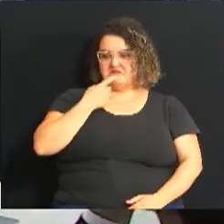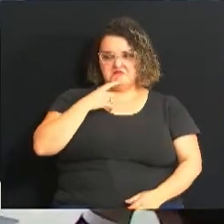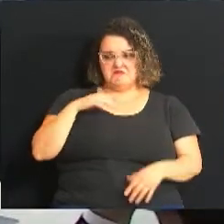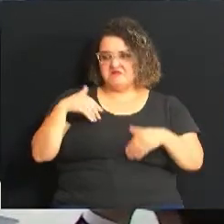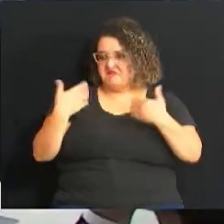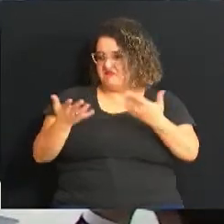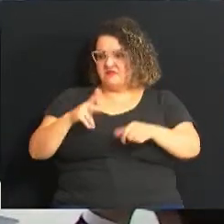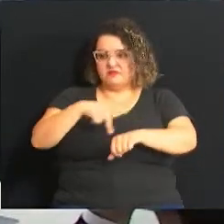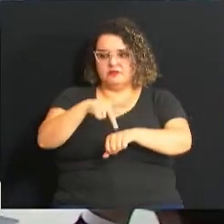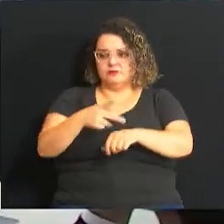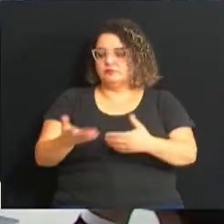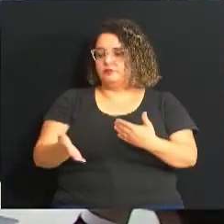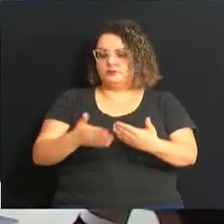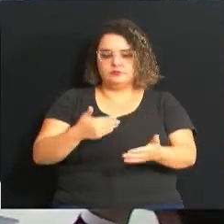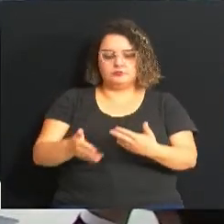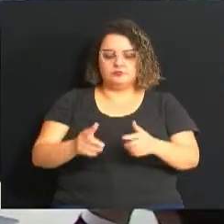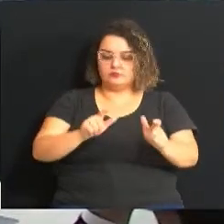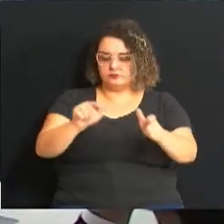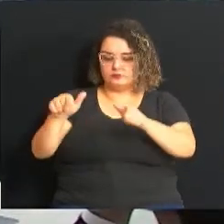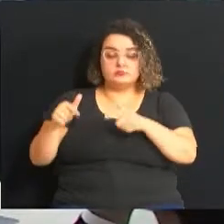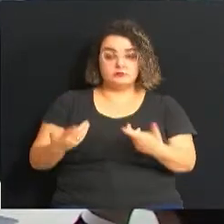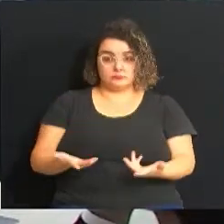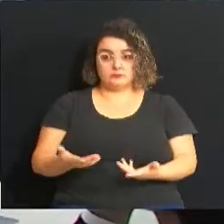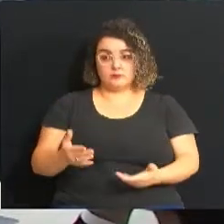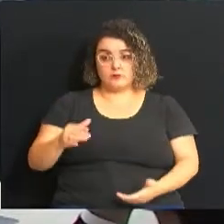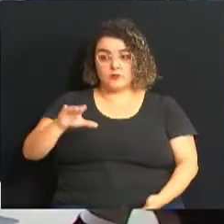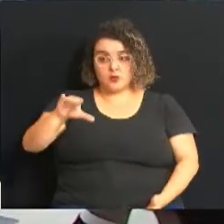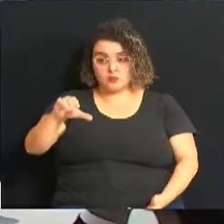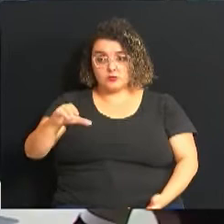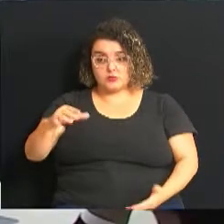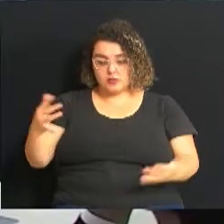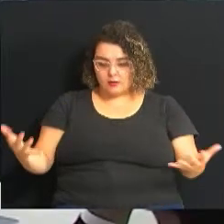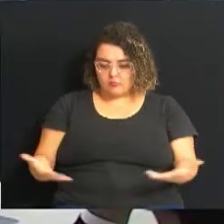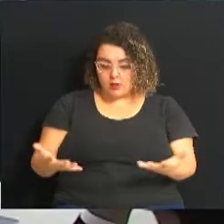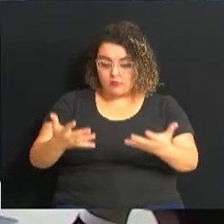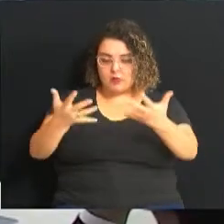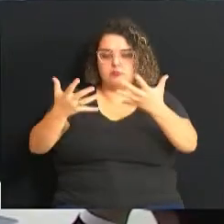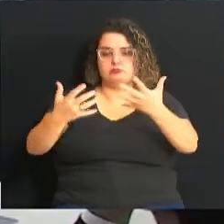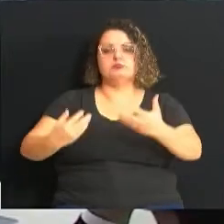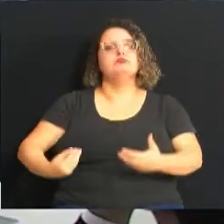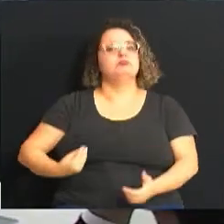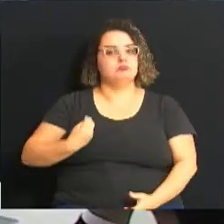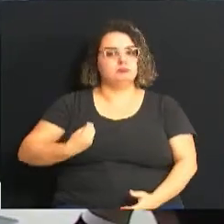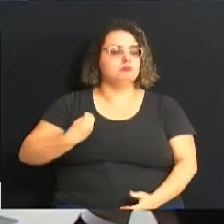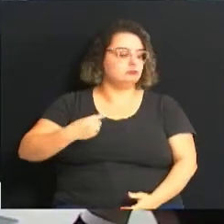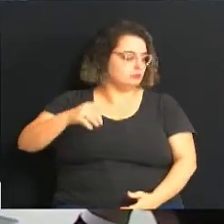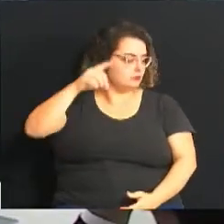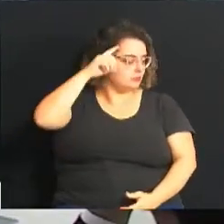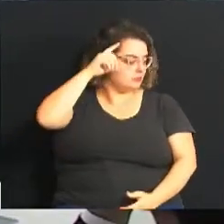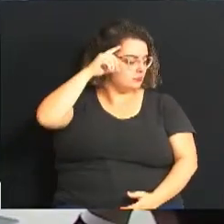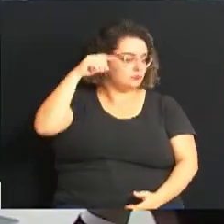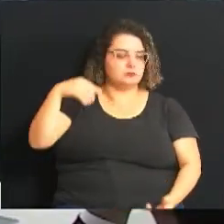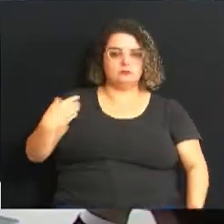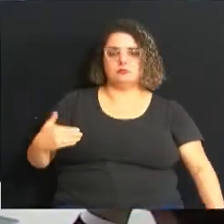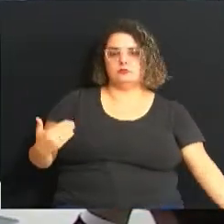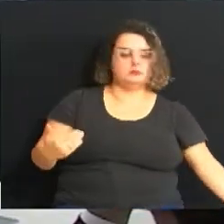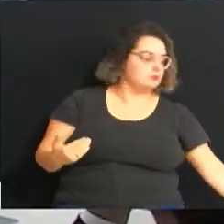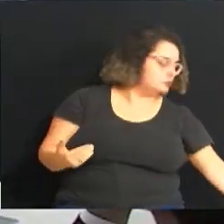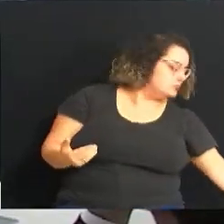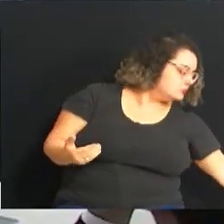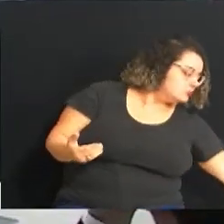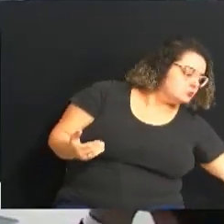enfim, que é um trabalho da ciência, ele agrega muito para a vida cotidiana do cidadão, né? A gente não vive